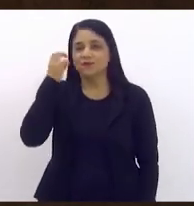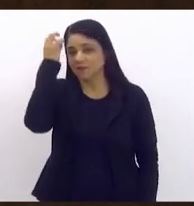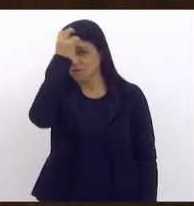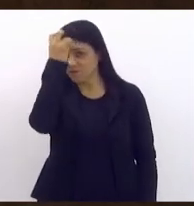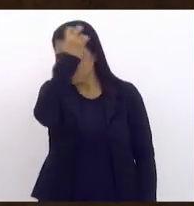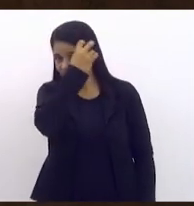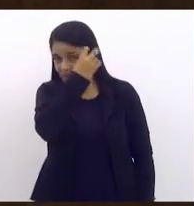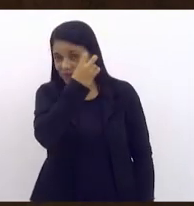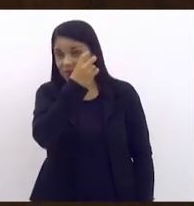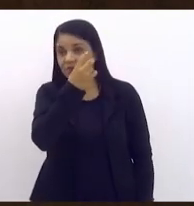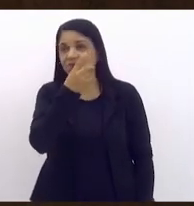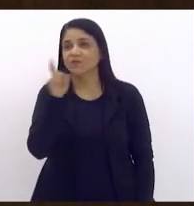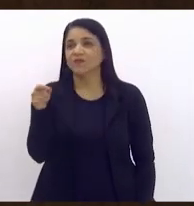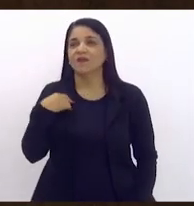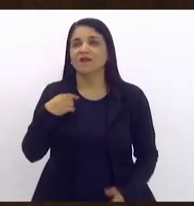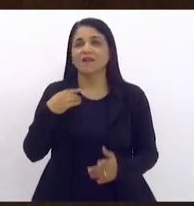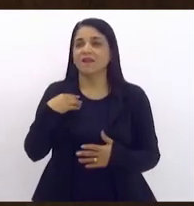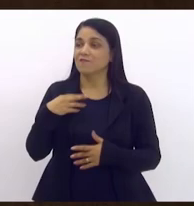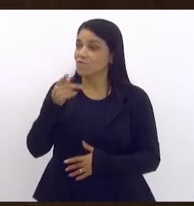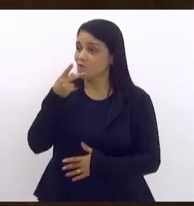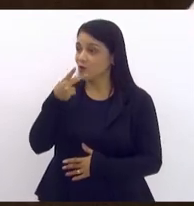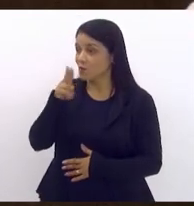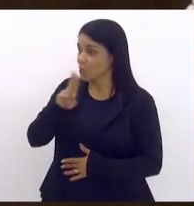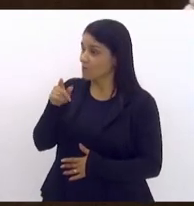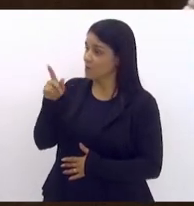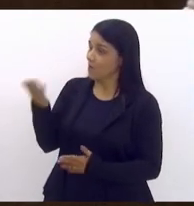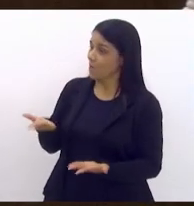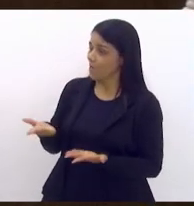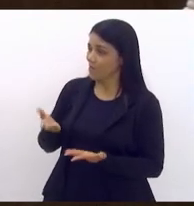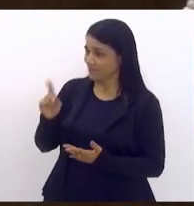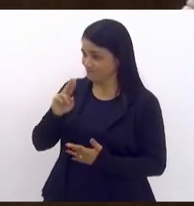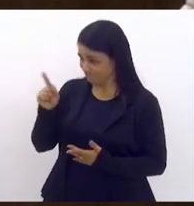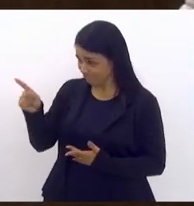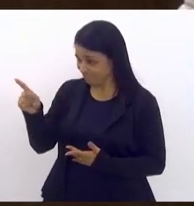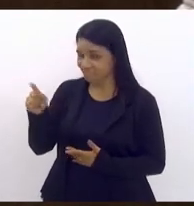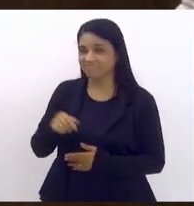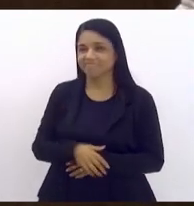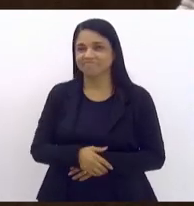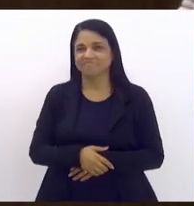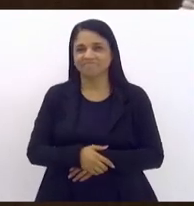Lima, acabei de falar em Vossa Excelência.